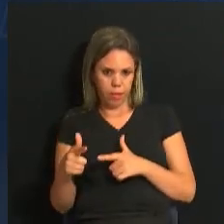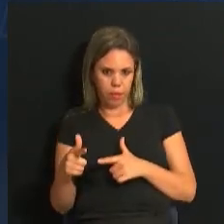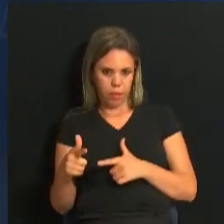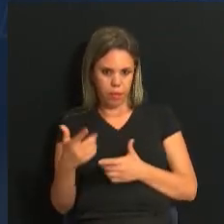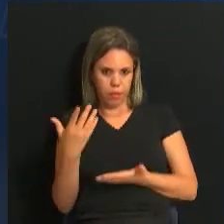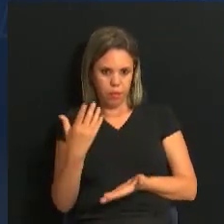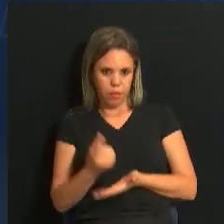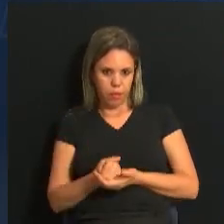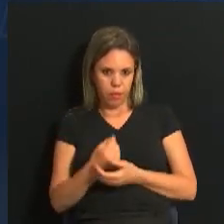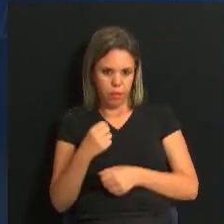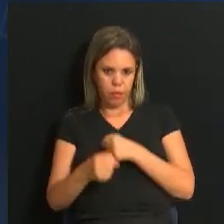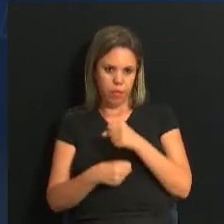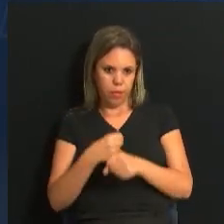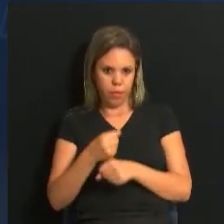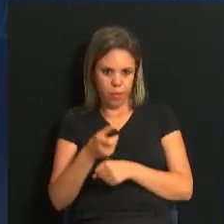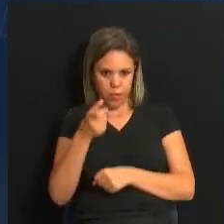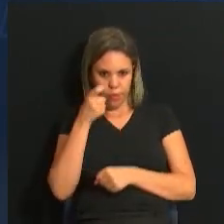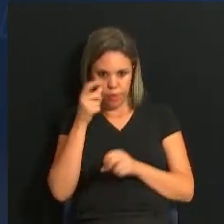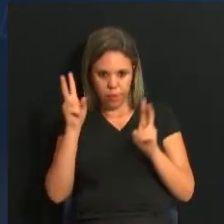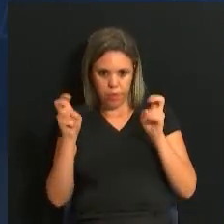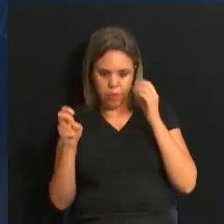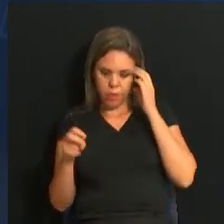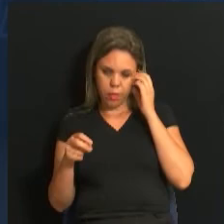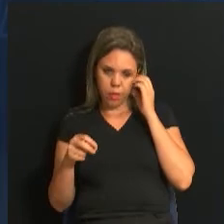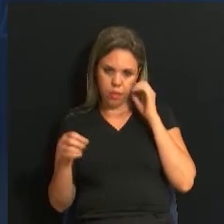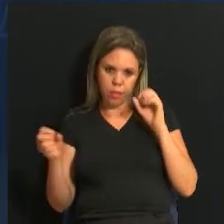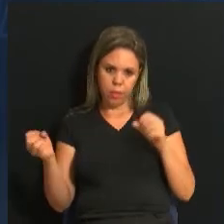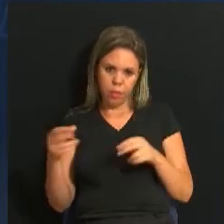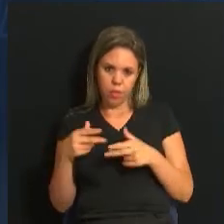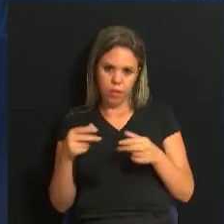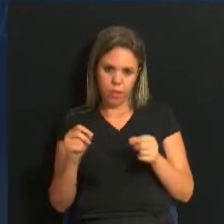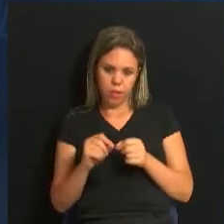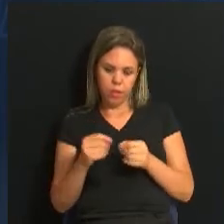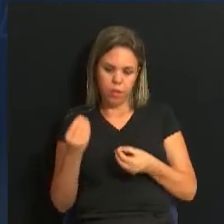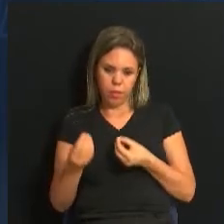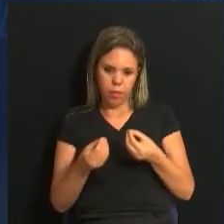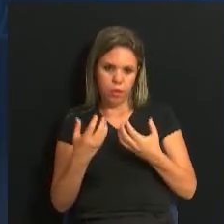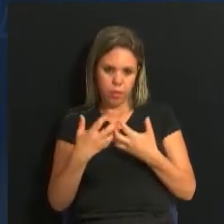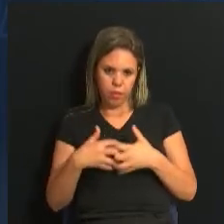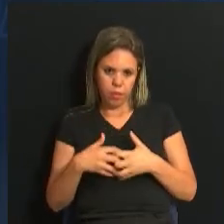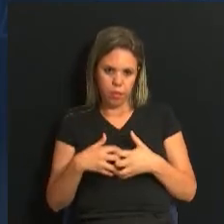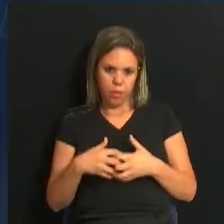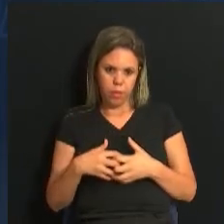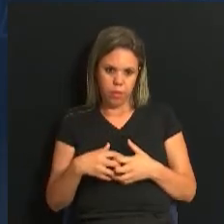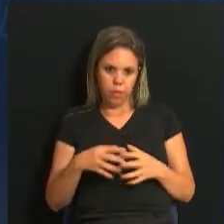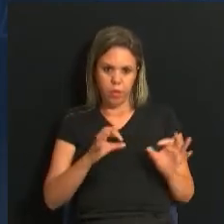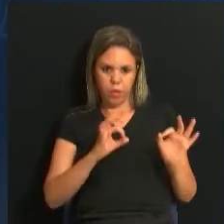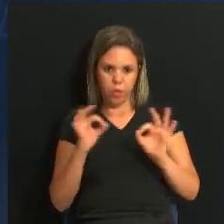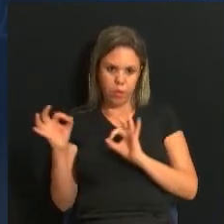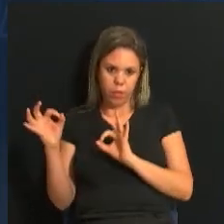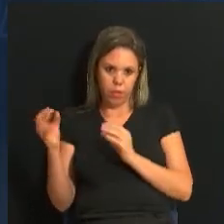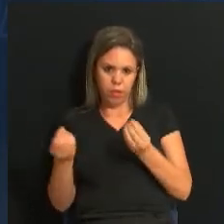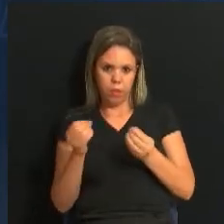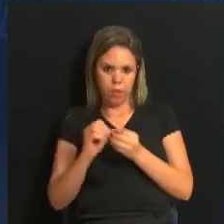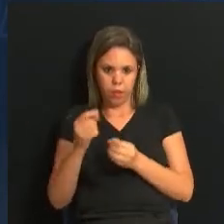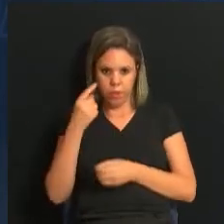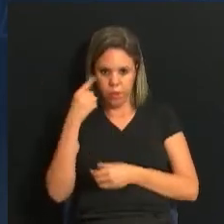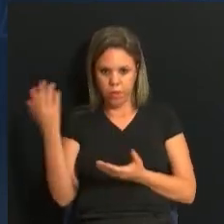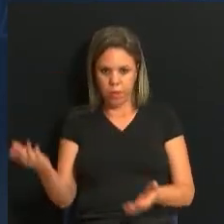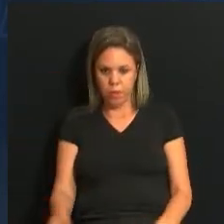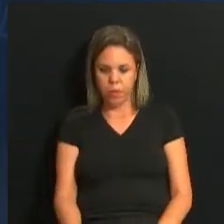saques anuais. Sobre esta modalidade, como funciona, acompanhe o Como Eu Faço de